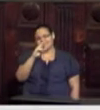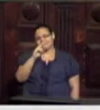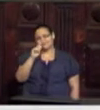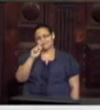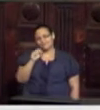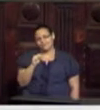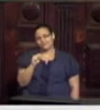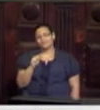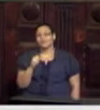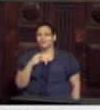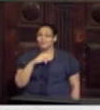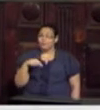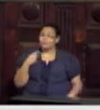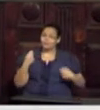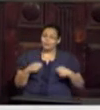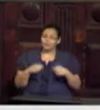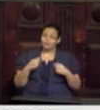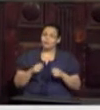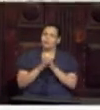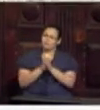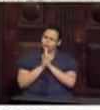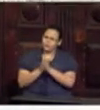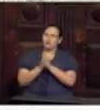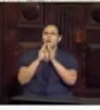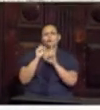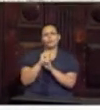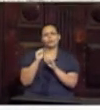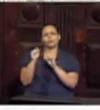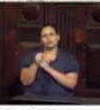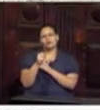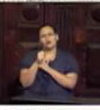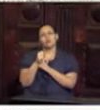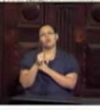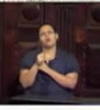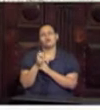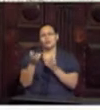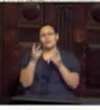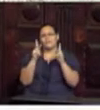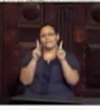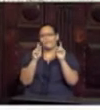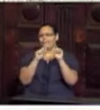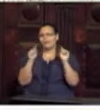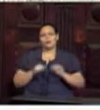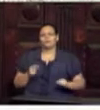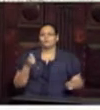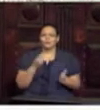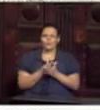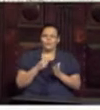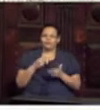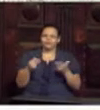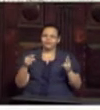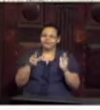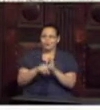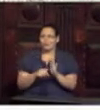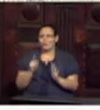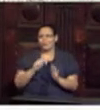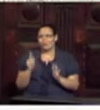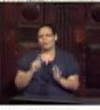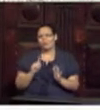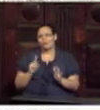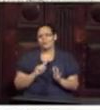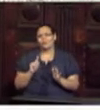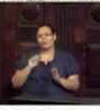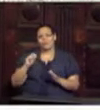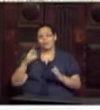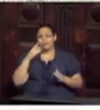Rocha, também a gente tem que fazer um apelo para a sociedade, porque quem quer paz não compra produto roubado, ou pelo menos